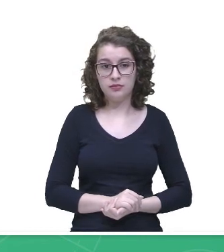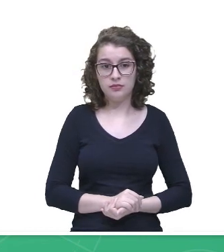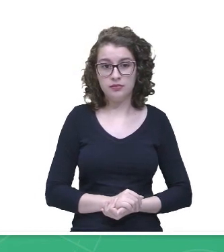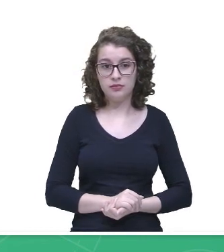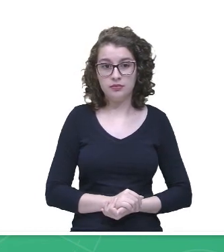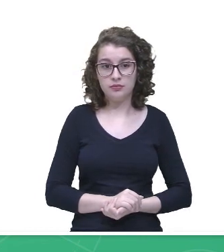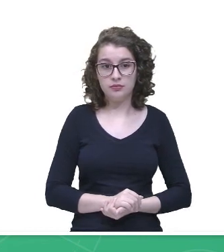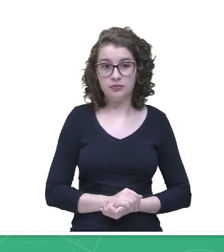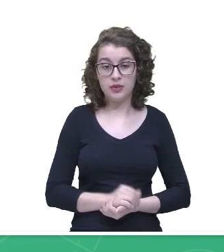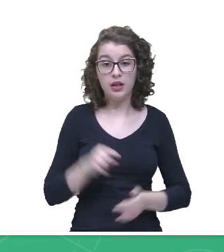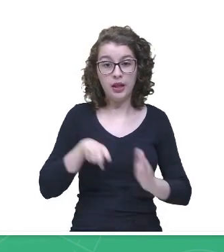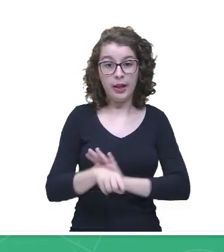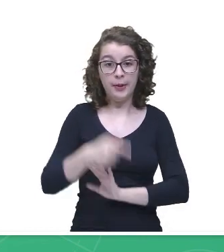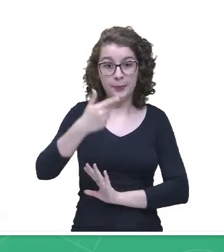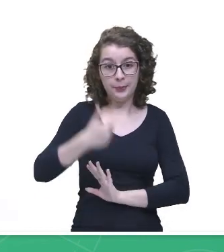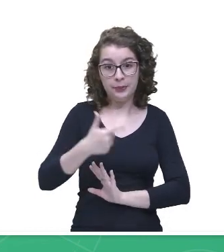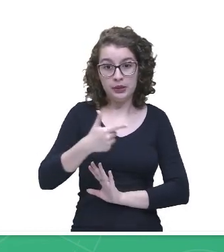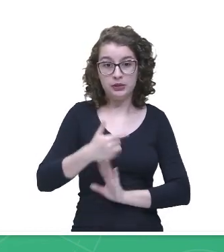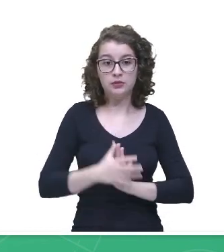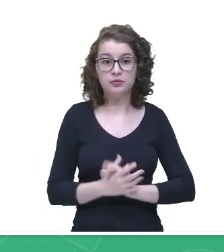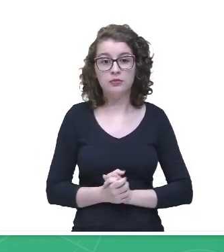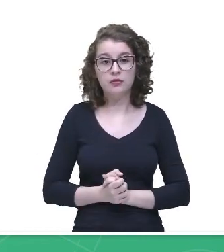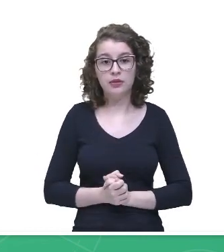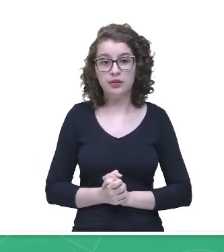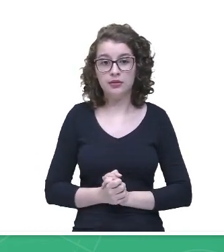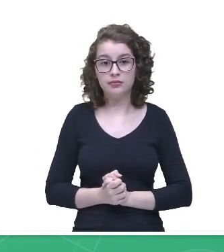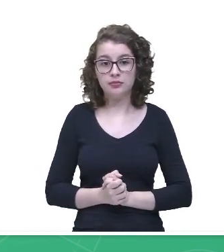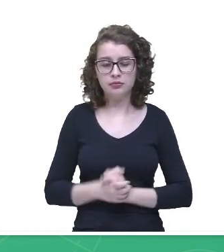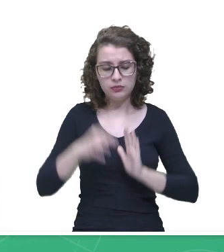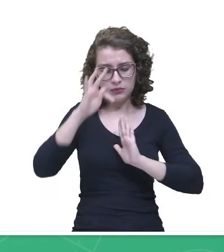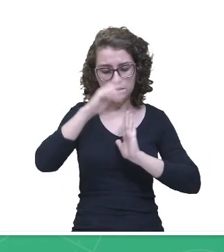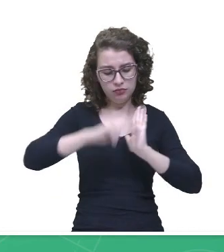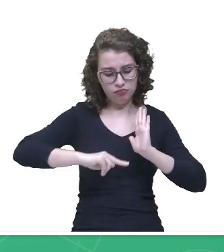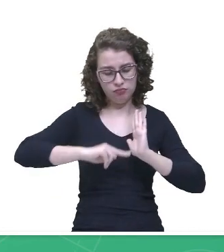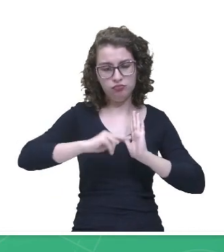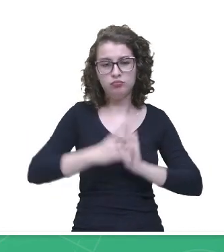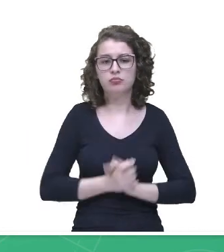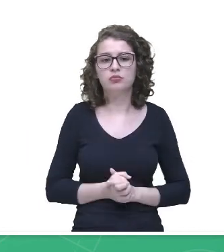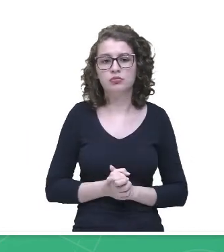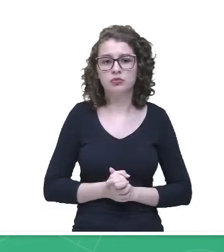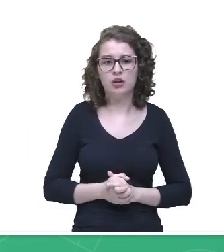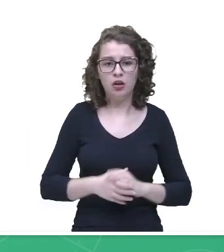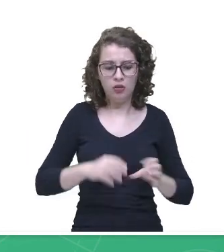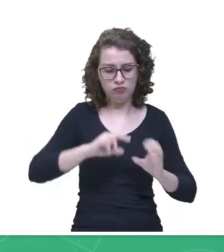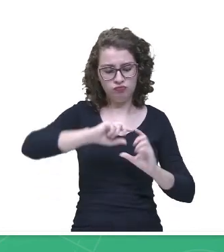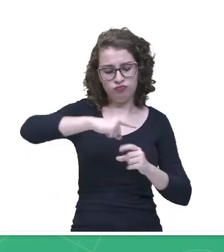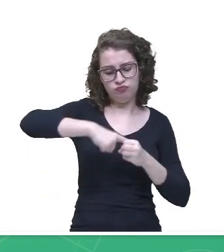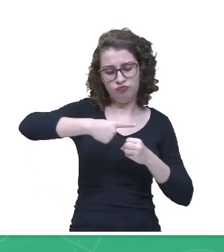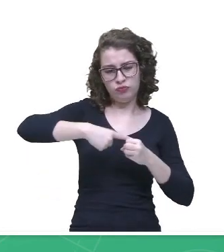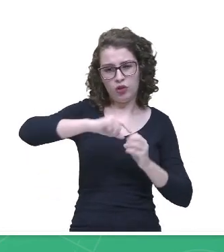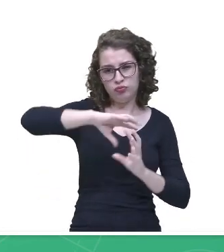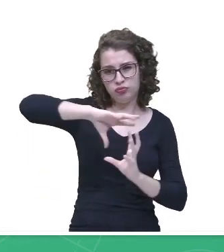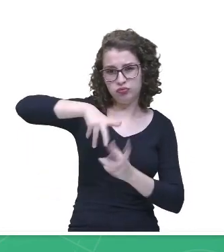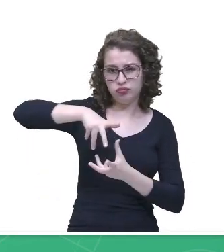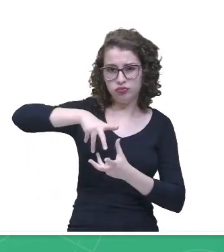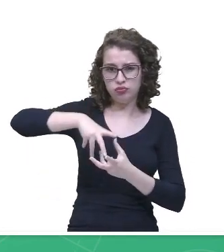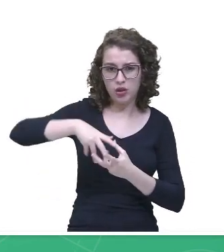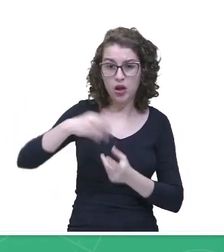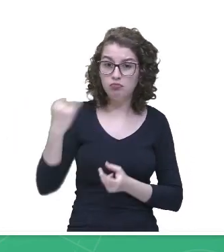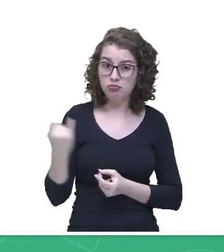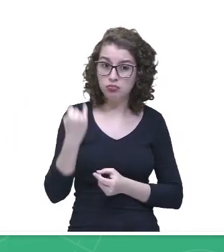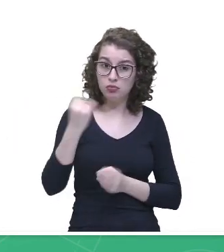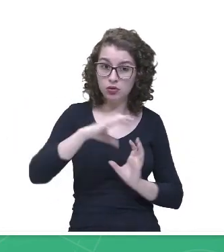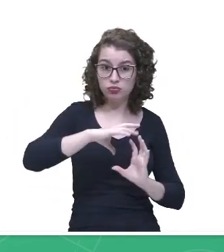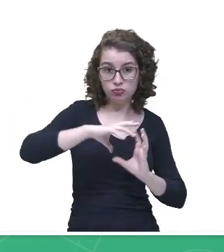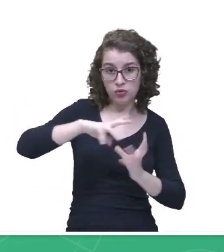na segunda questão, nós temos aí, leia o texto. As cidades globais são vetores importantes da